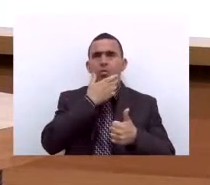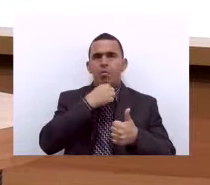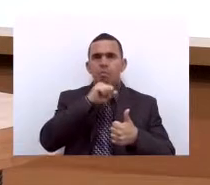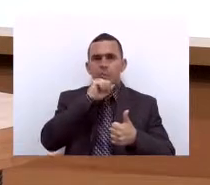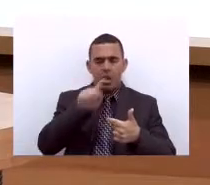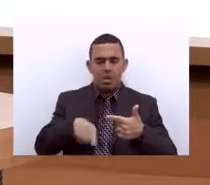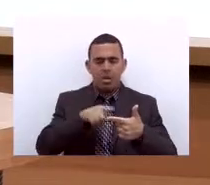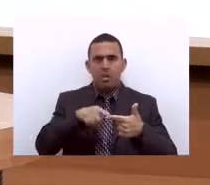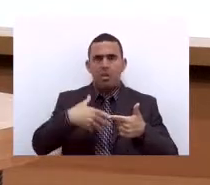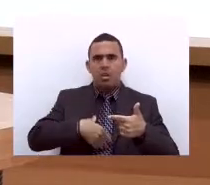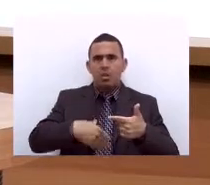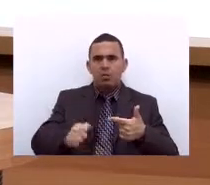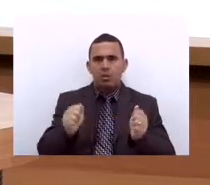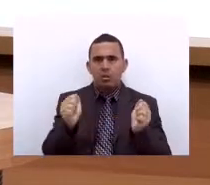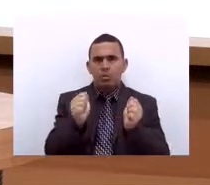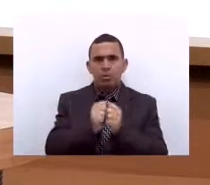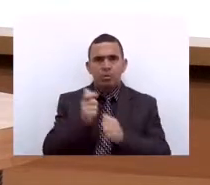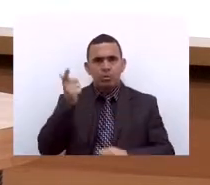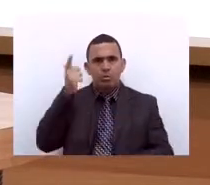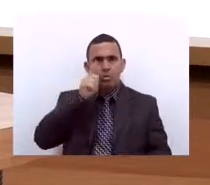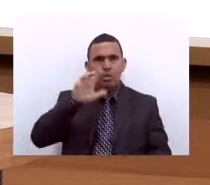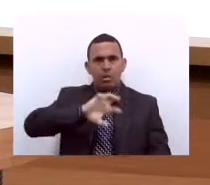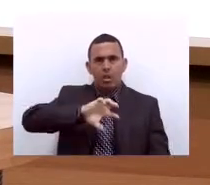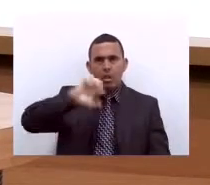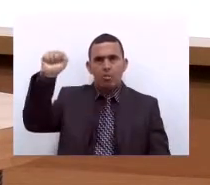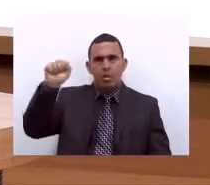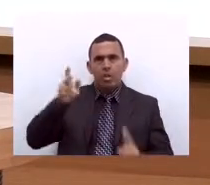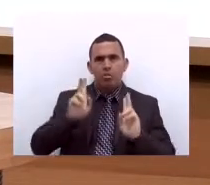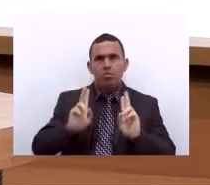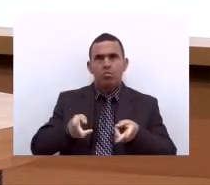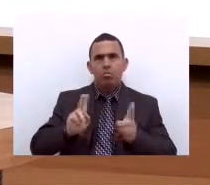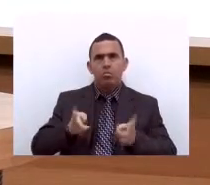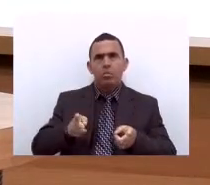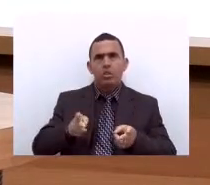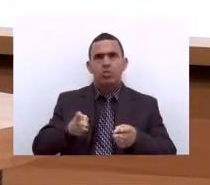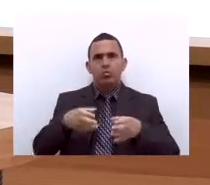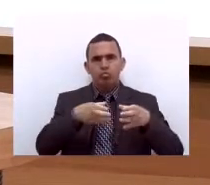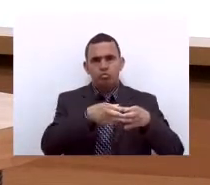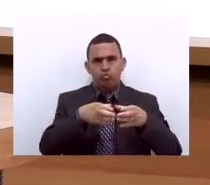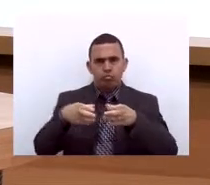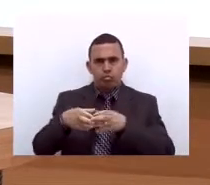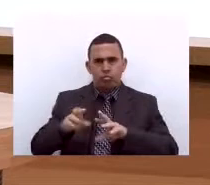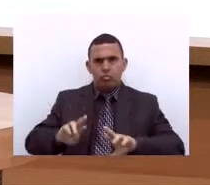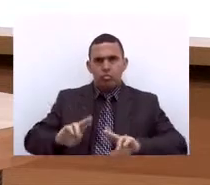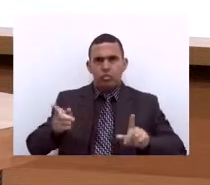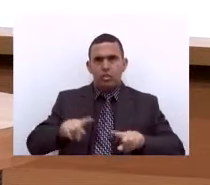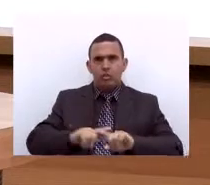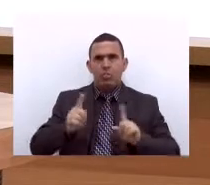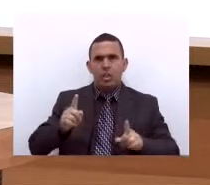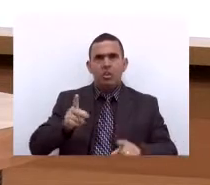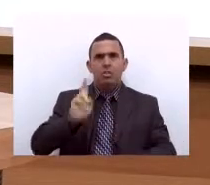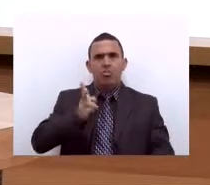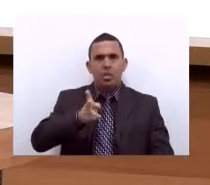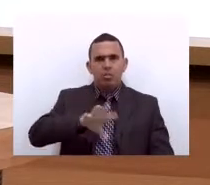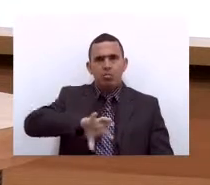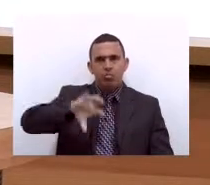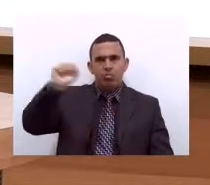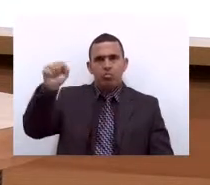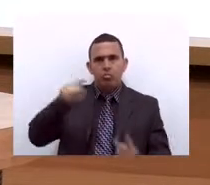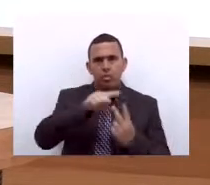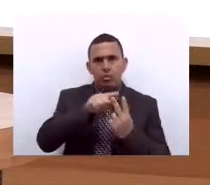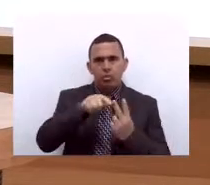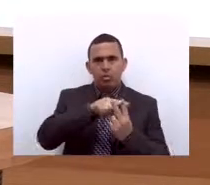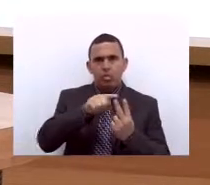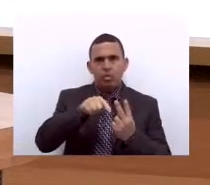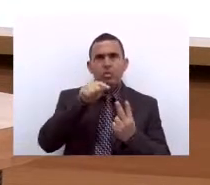campeonato, obviamente em categorias diferentes, mas a mesma competição no mesmo ano. Então é